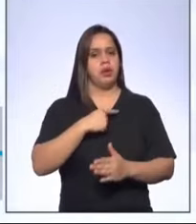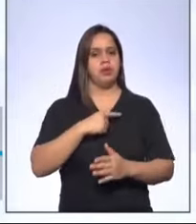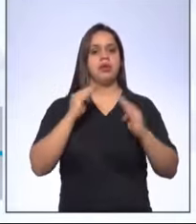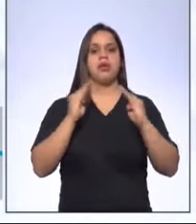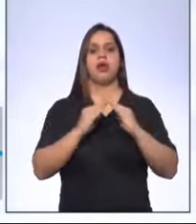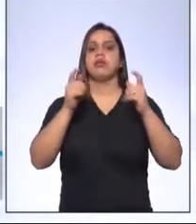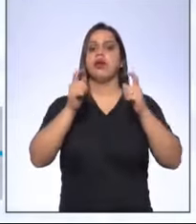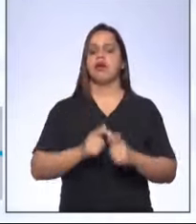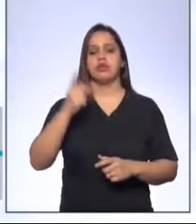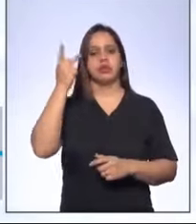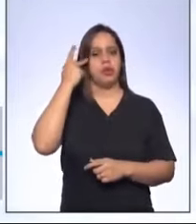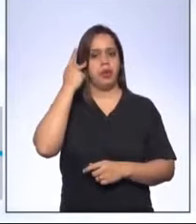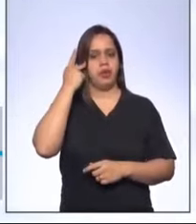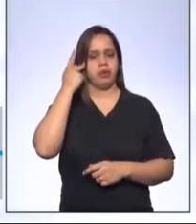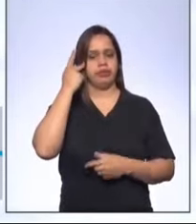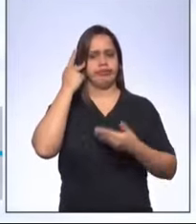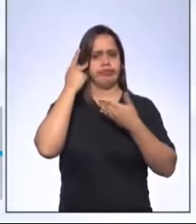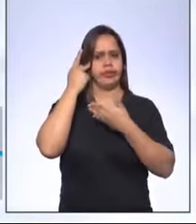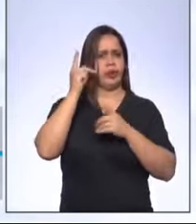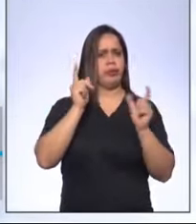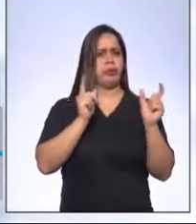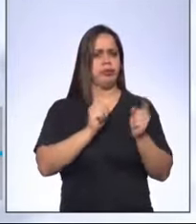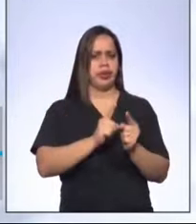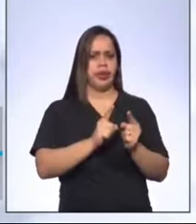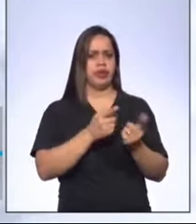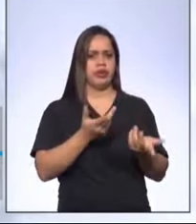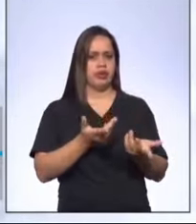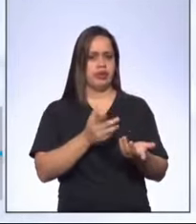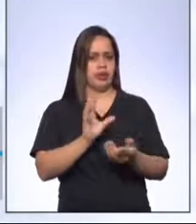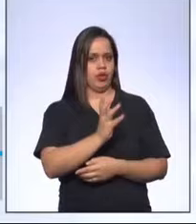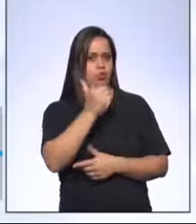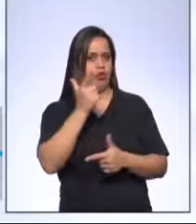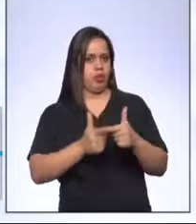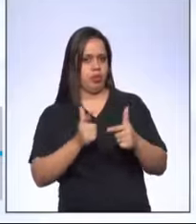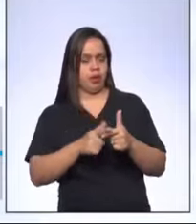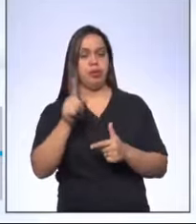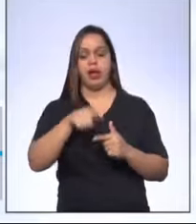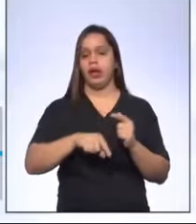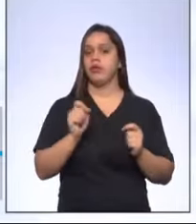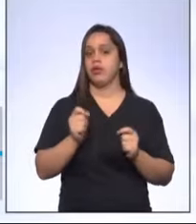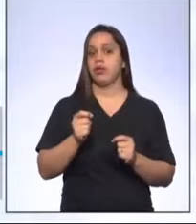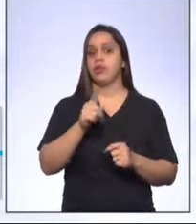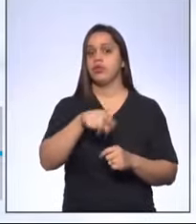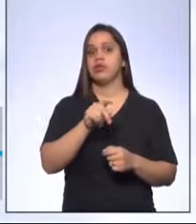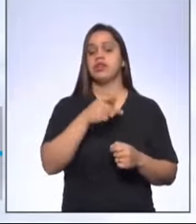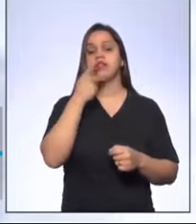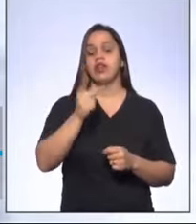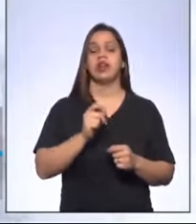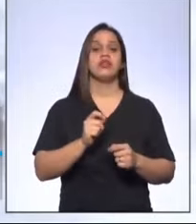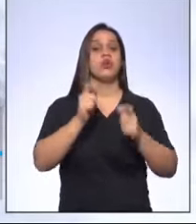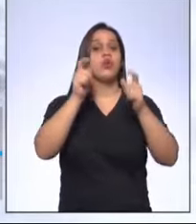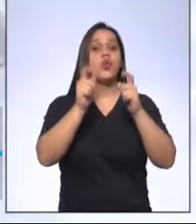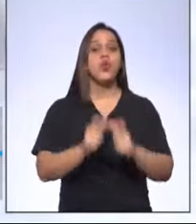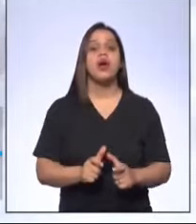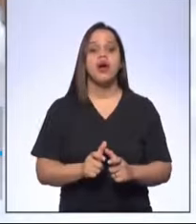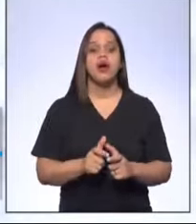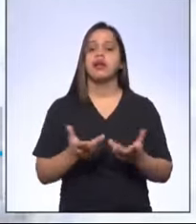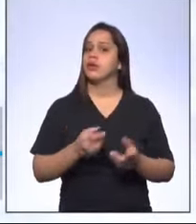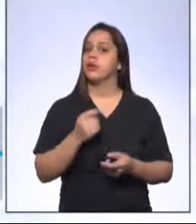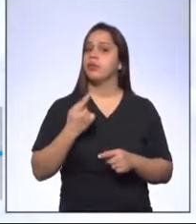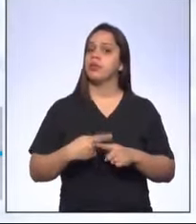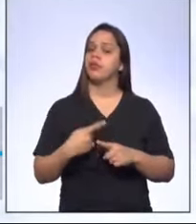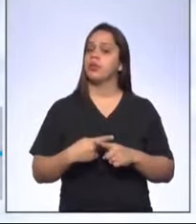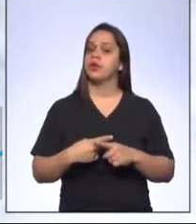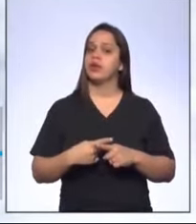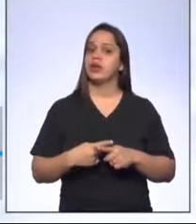A cidade de São Paulo é pequenininha, né? Resolveu o problema. Então, era mais ou menos o que eu queria. Eu queria o endereço ali, ó. Né? Pulmão é como se você estivesse falando